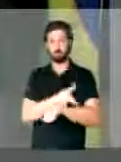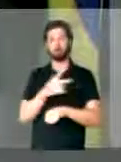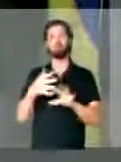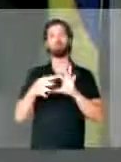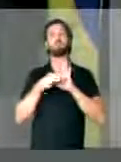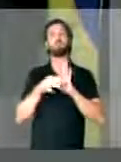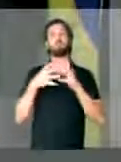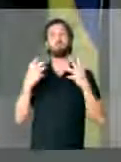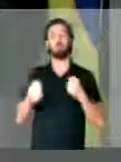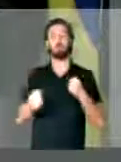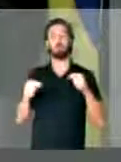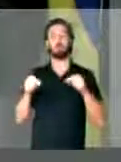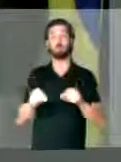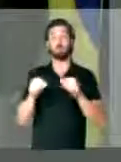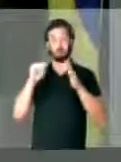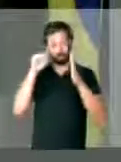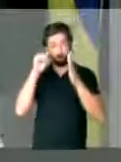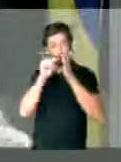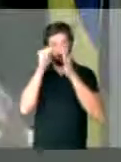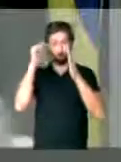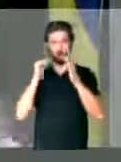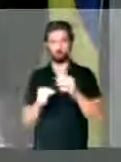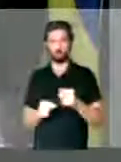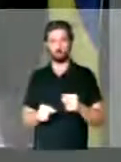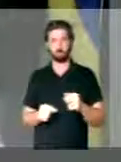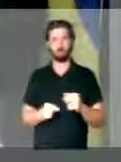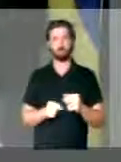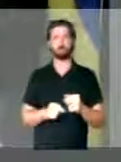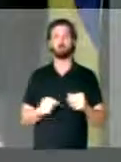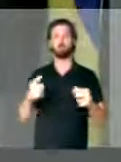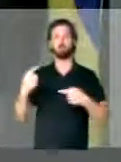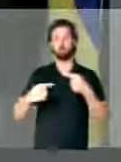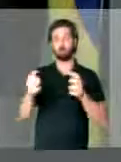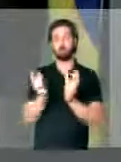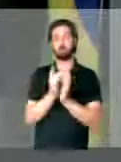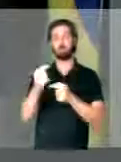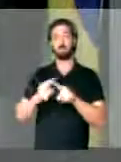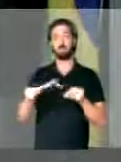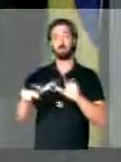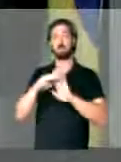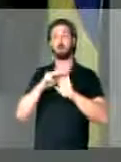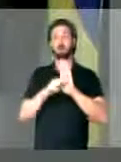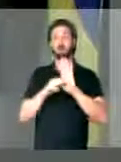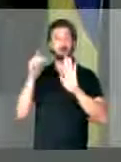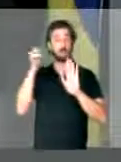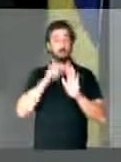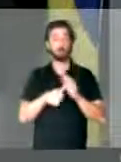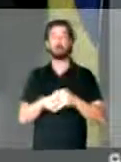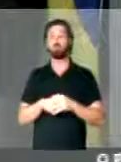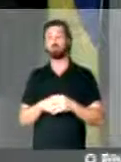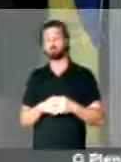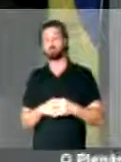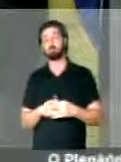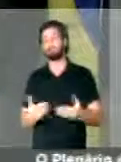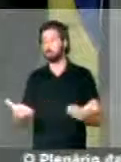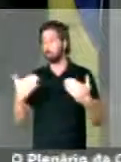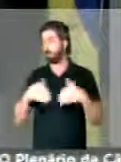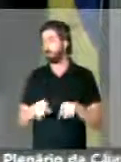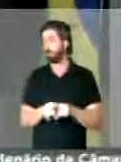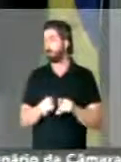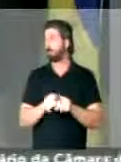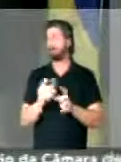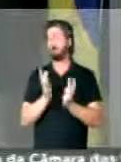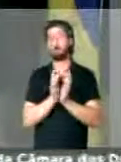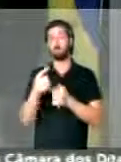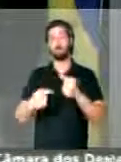unimos nesse ponto e estamos discutindo com todos os partidos, mas que as pautas femininas também possam ser levadas aos partidos.